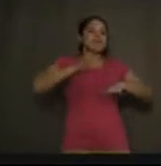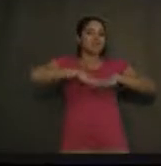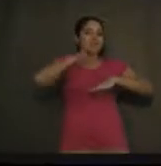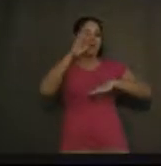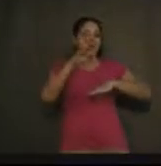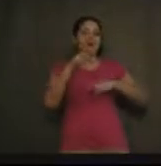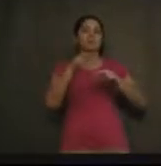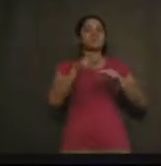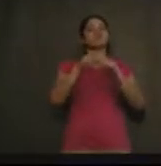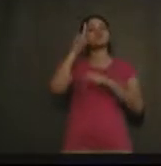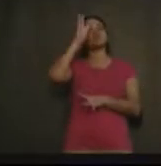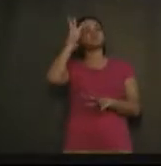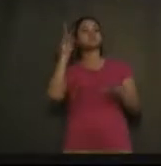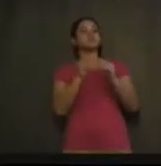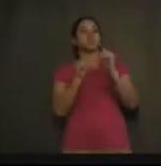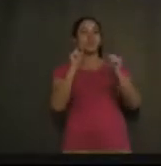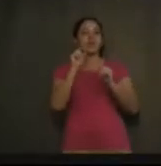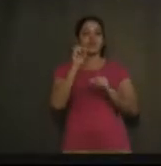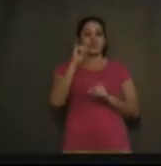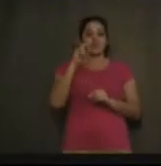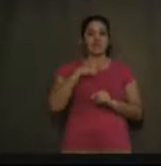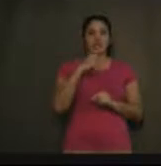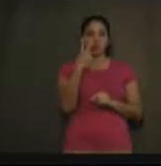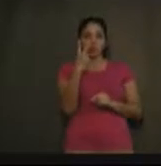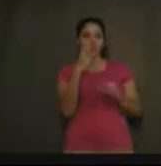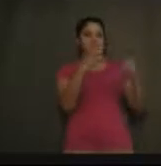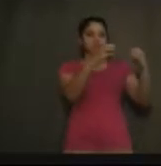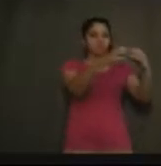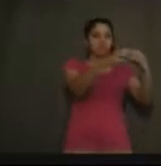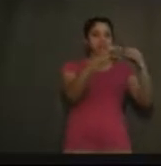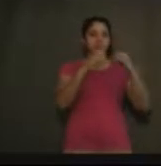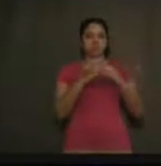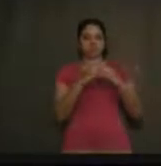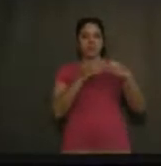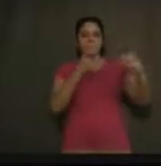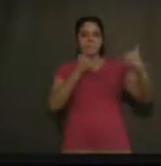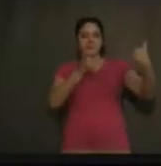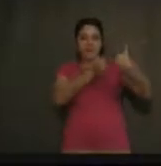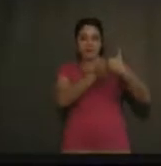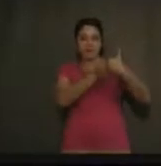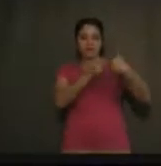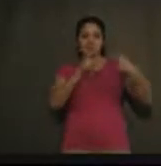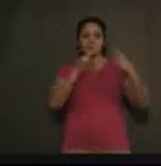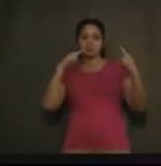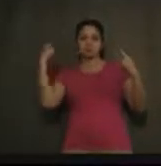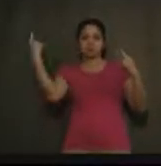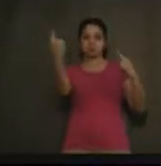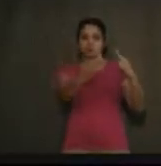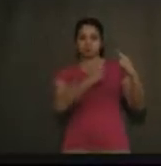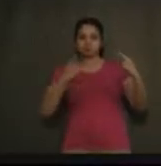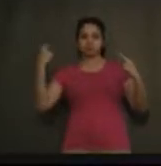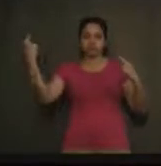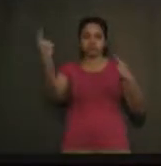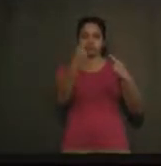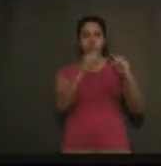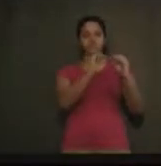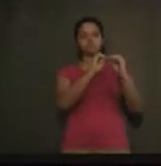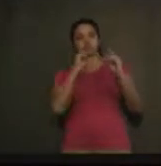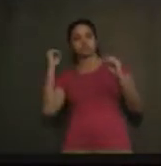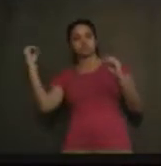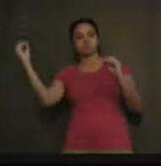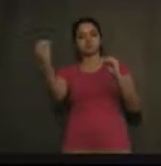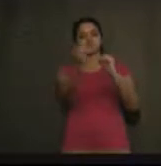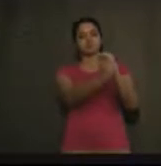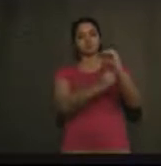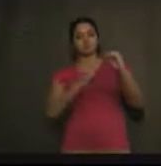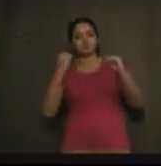dois planetas, esses dois corpos, o Sol e Júpiter, estão girando em trajetórias circulares em torno do centro